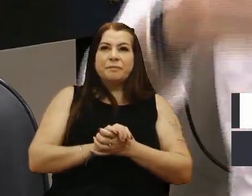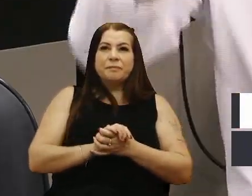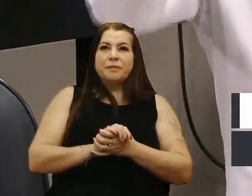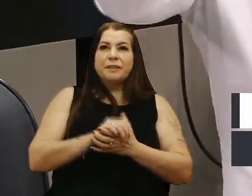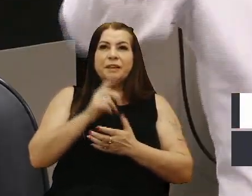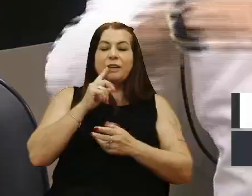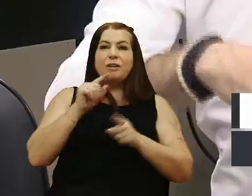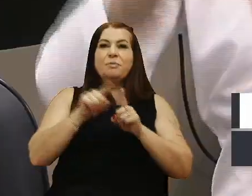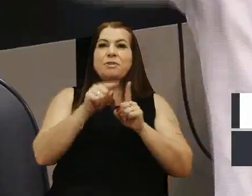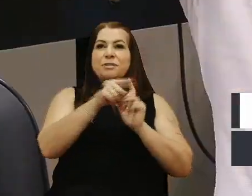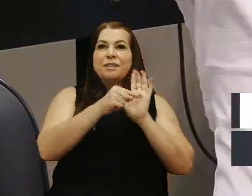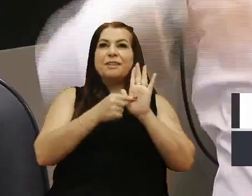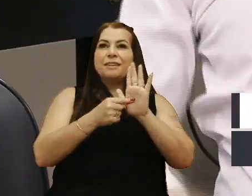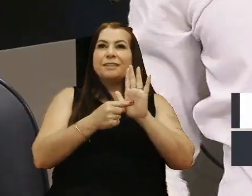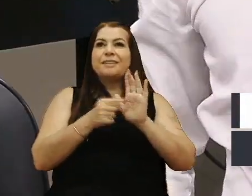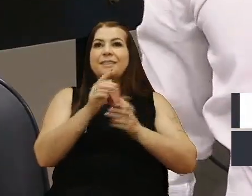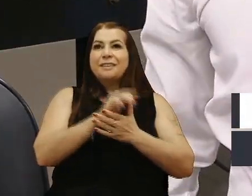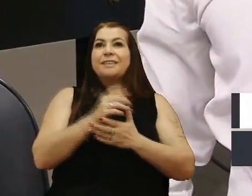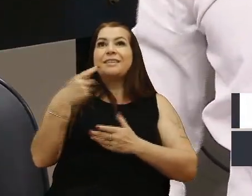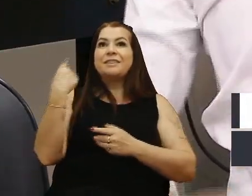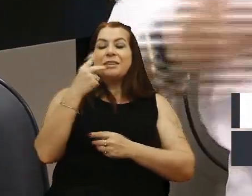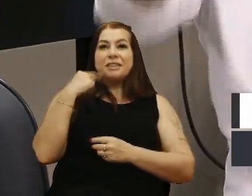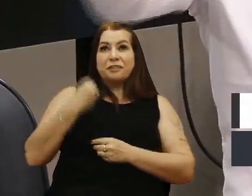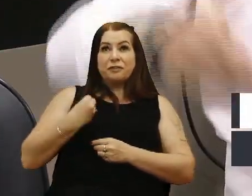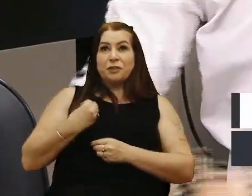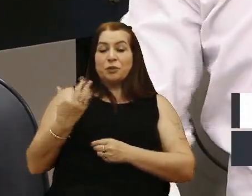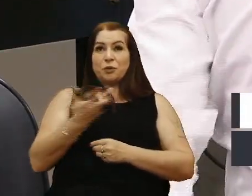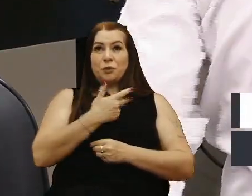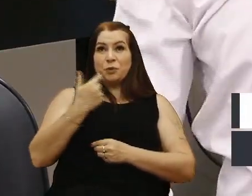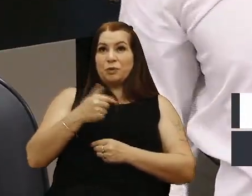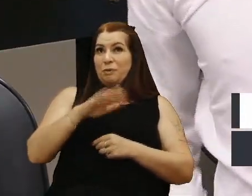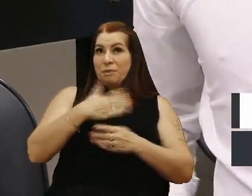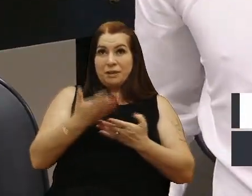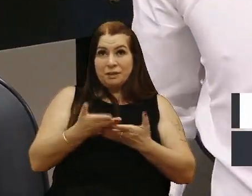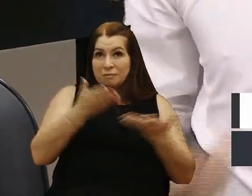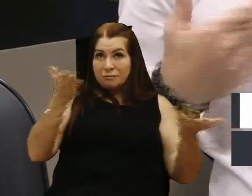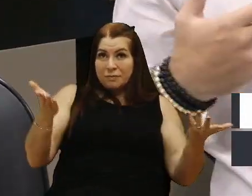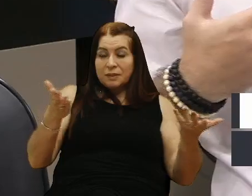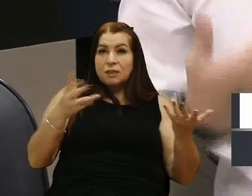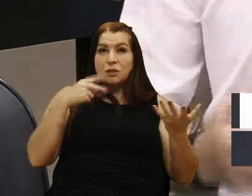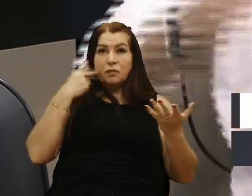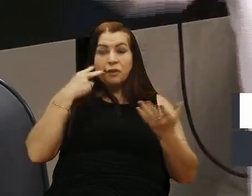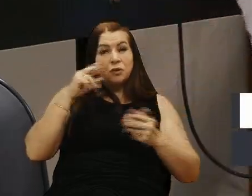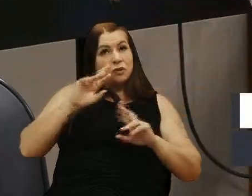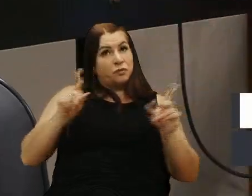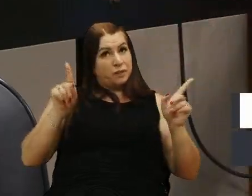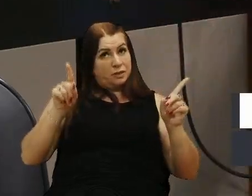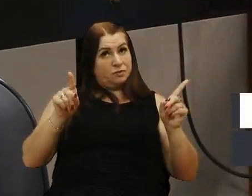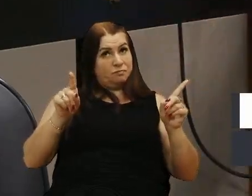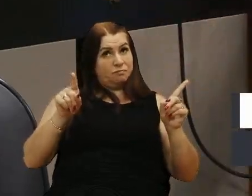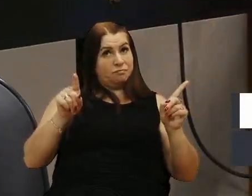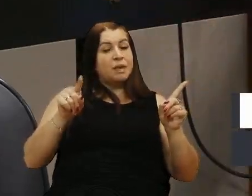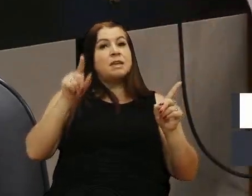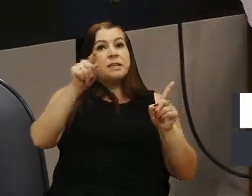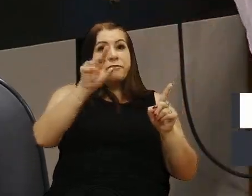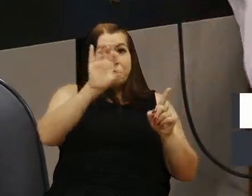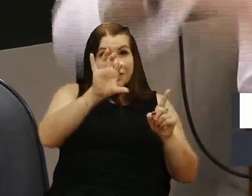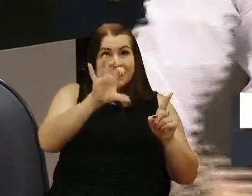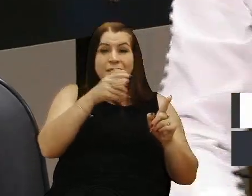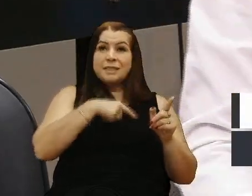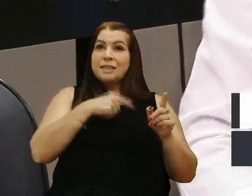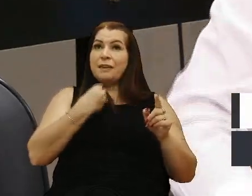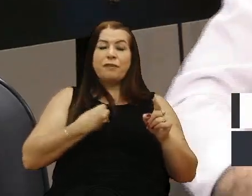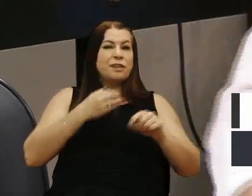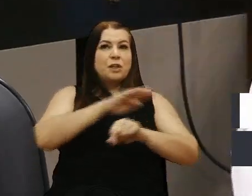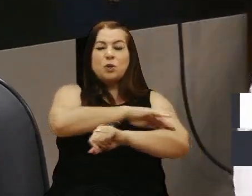não estou nem aí para... Foda-se se a vida inteira foi assim, agora não é mais. Agora tem vereador aqui diferente, entendeu? Então, se for assim, se foi assim a vida